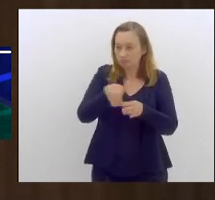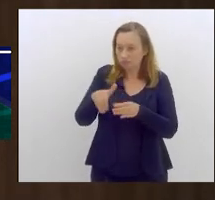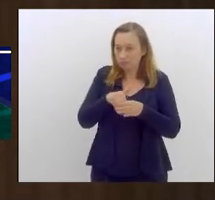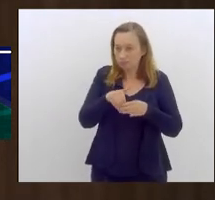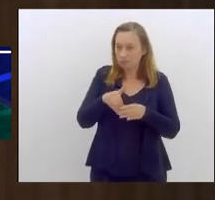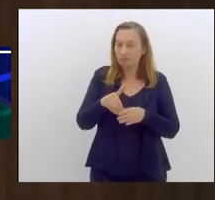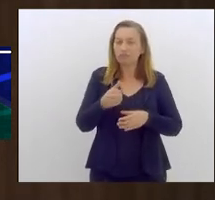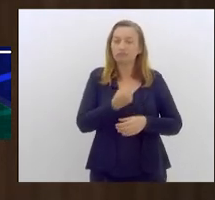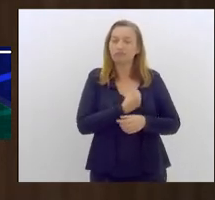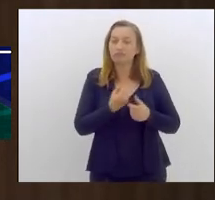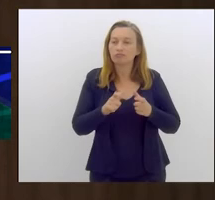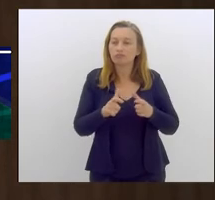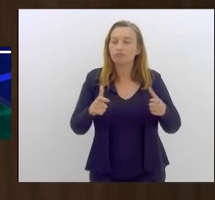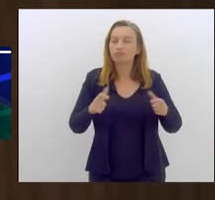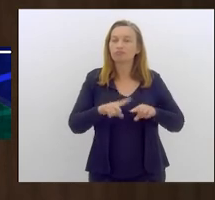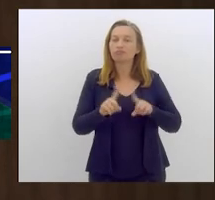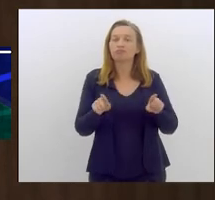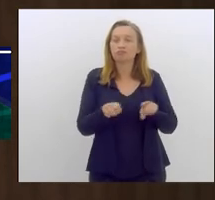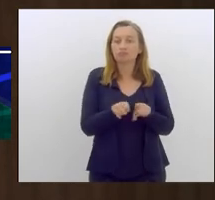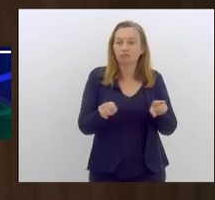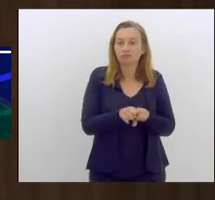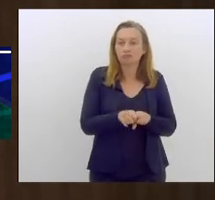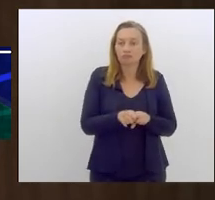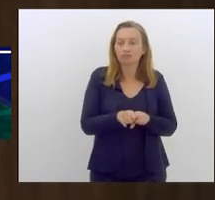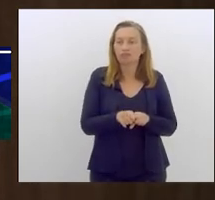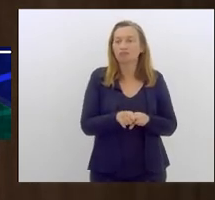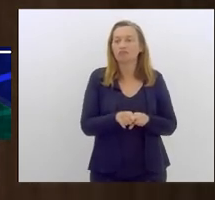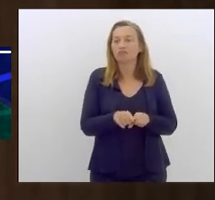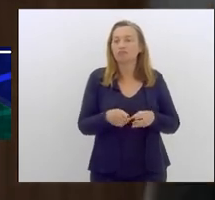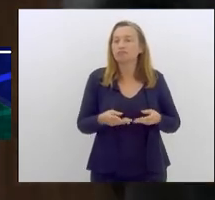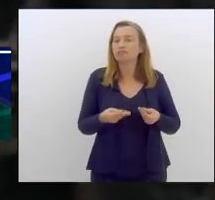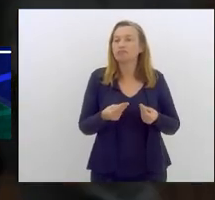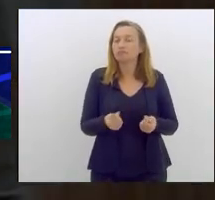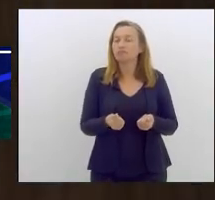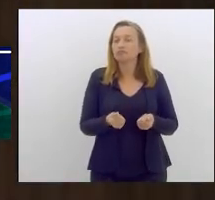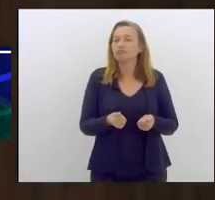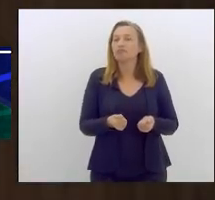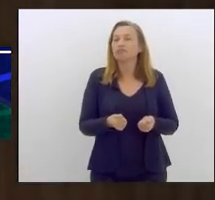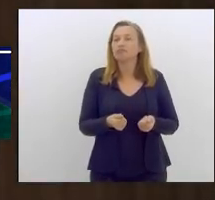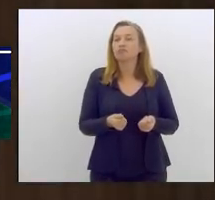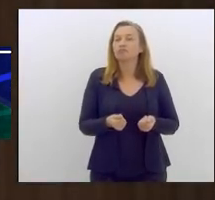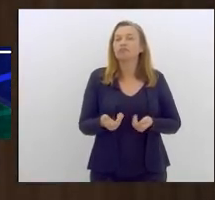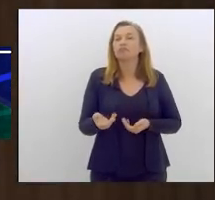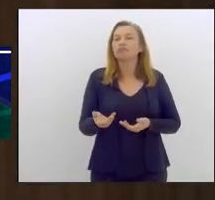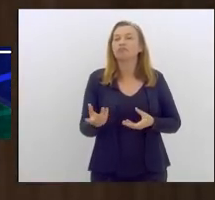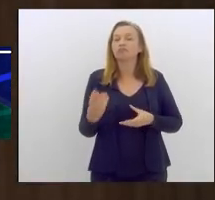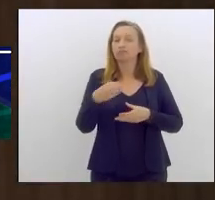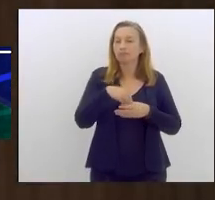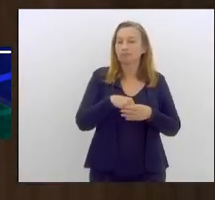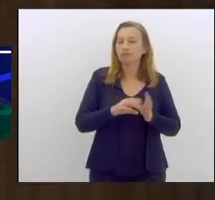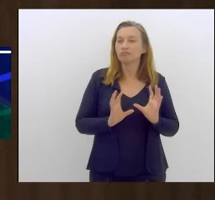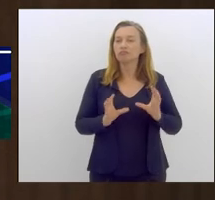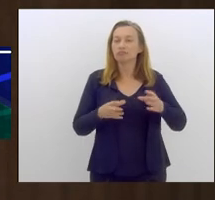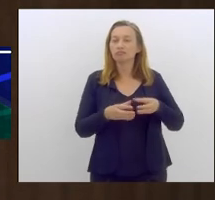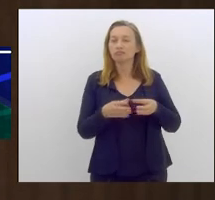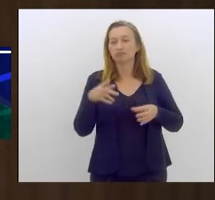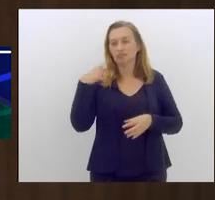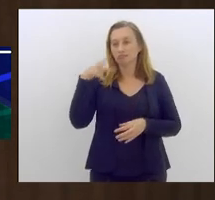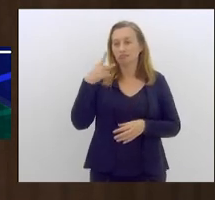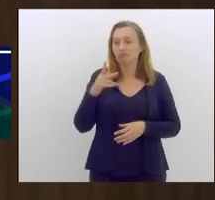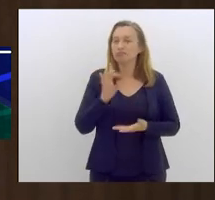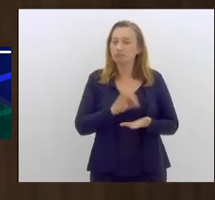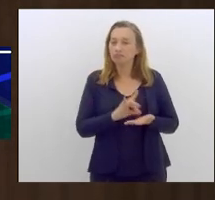fatias eleitorais, mas também, essencialmente, na participação nos parlamentos. É bem verdade que,